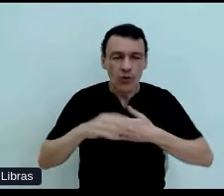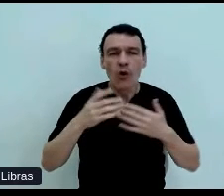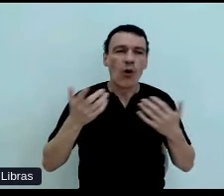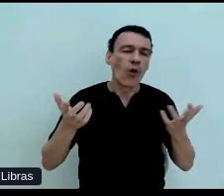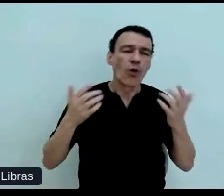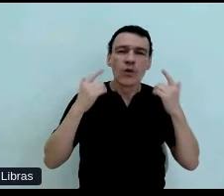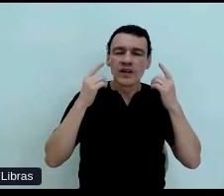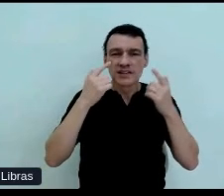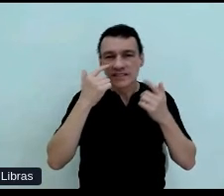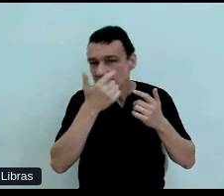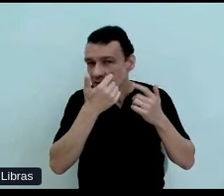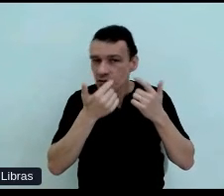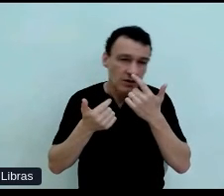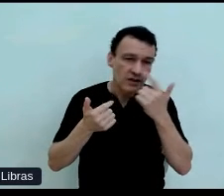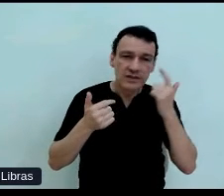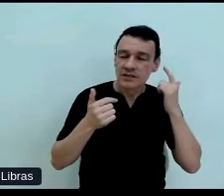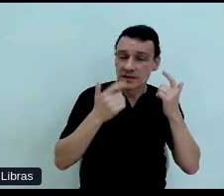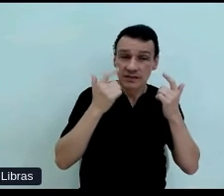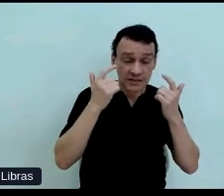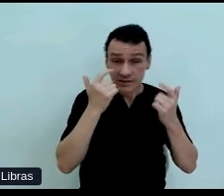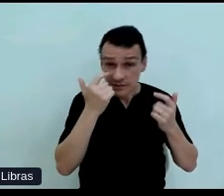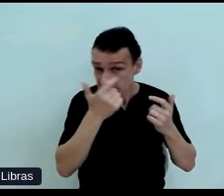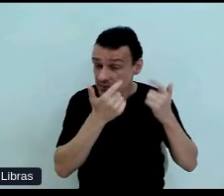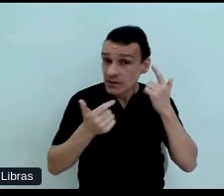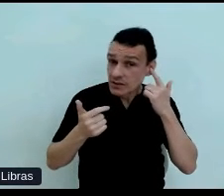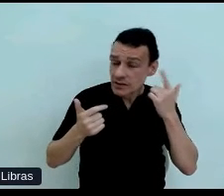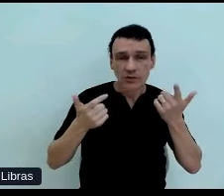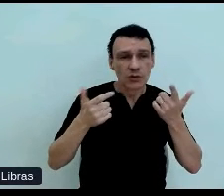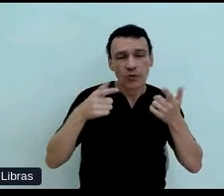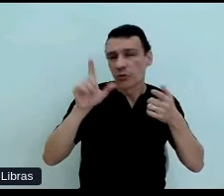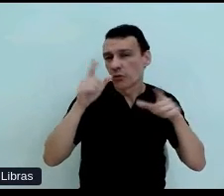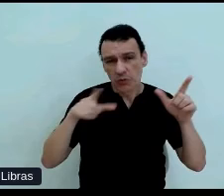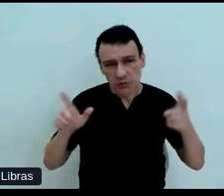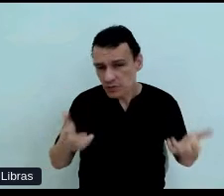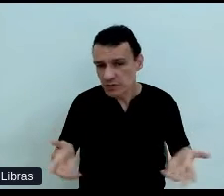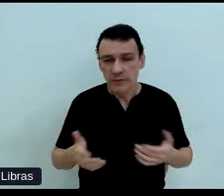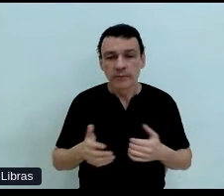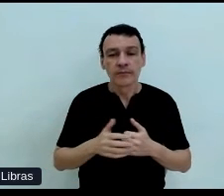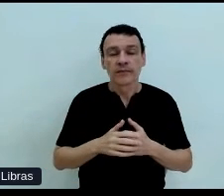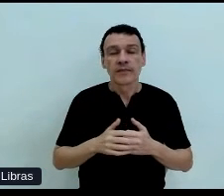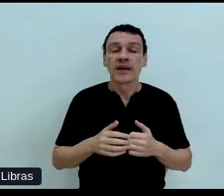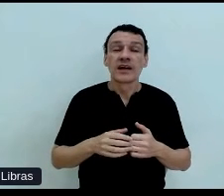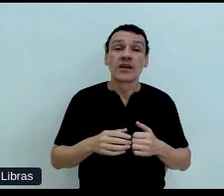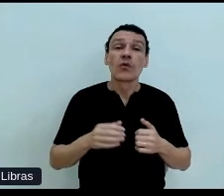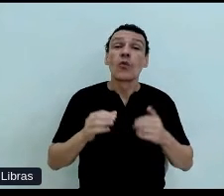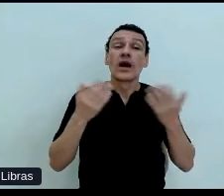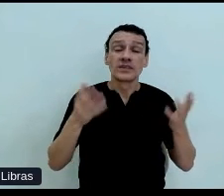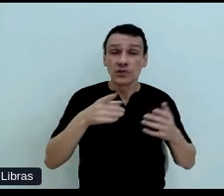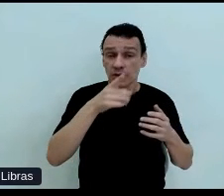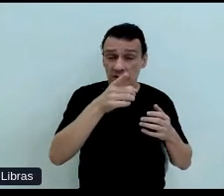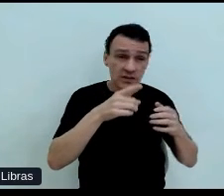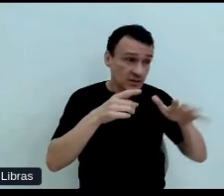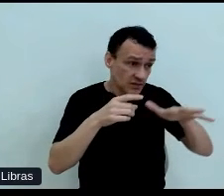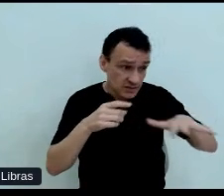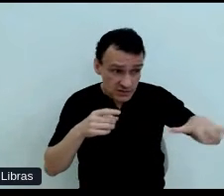revolucionário. A deficiência, ela é um impedimento de longo prazo, seja